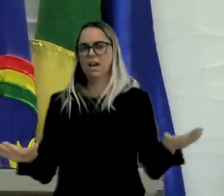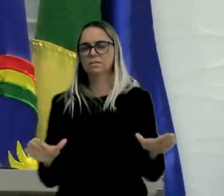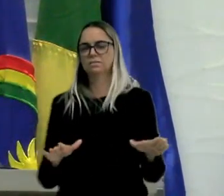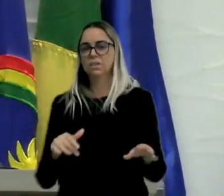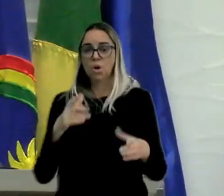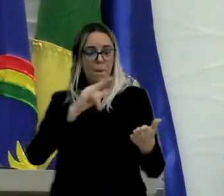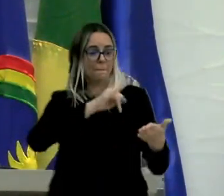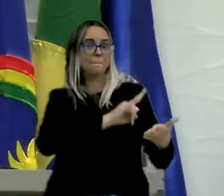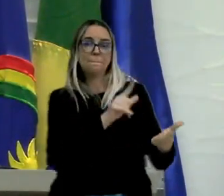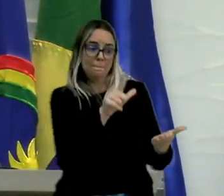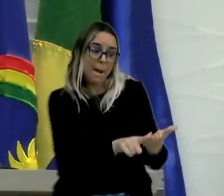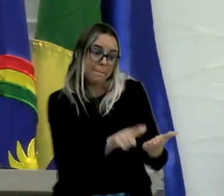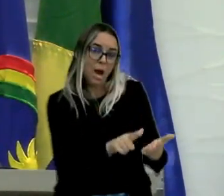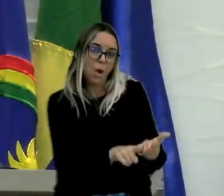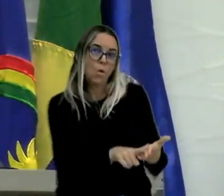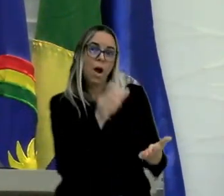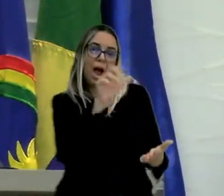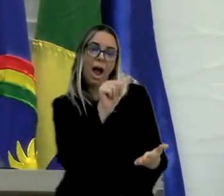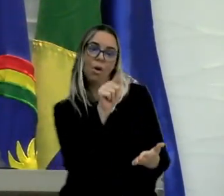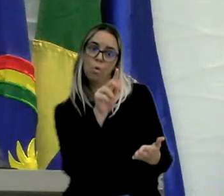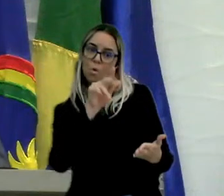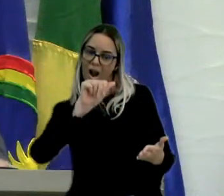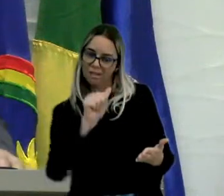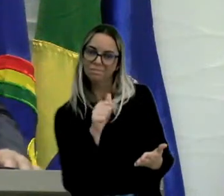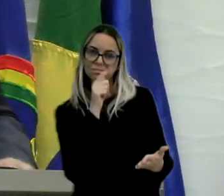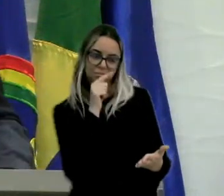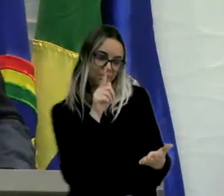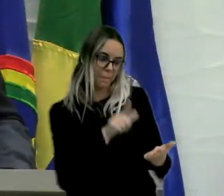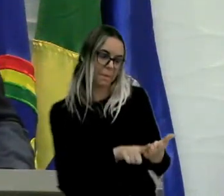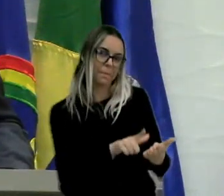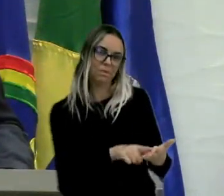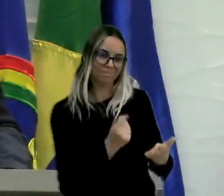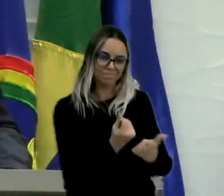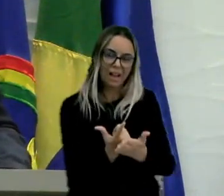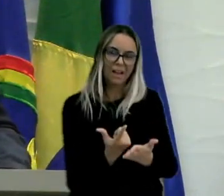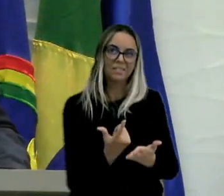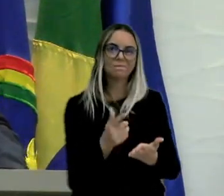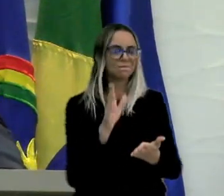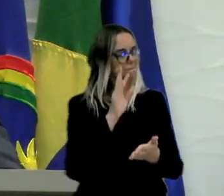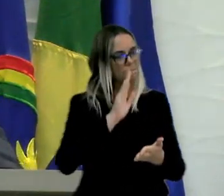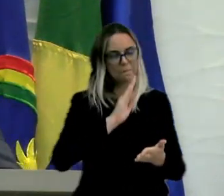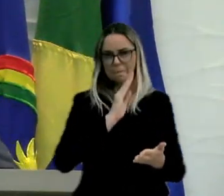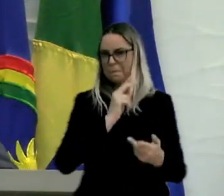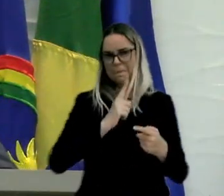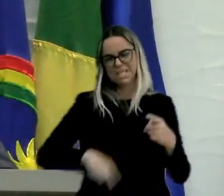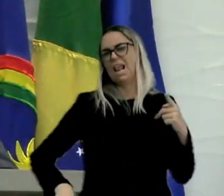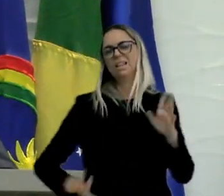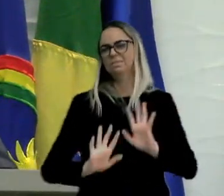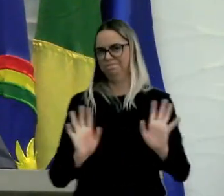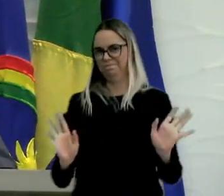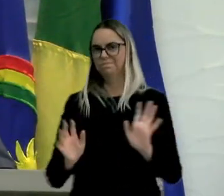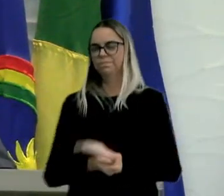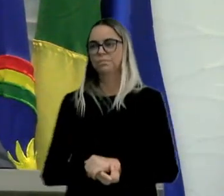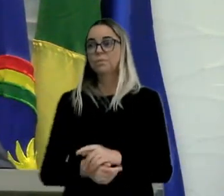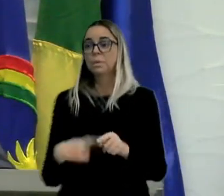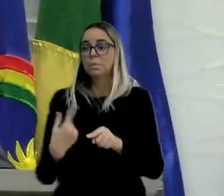para que nós possamos ter a oportunidade de realmente ter esse problema